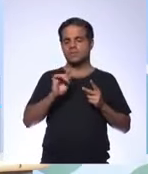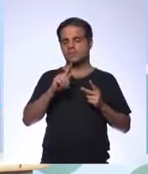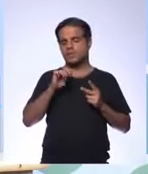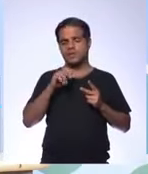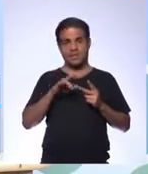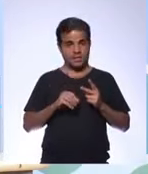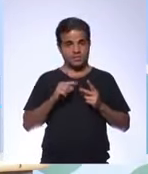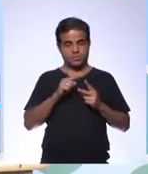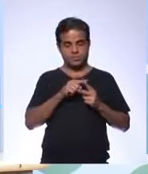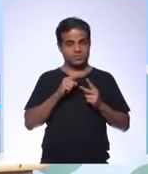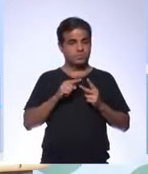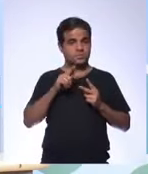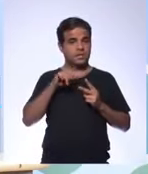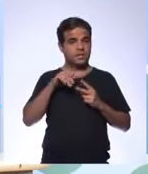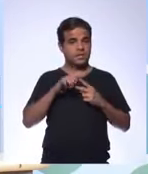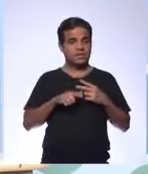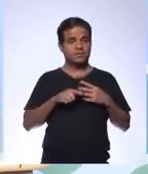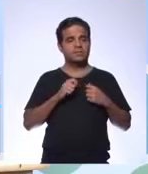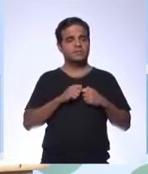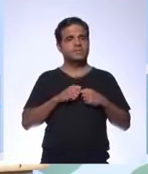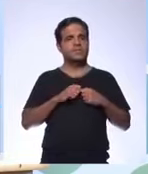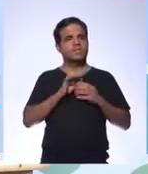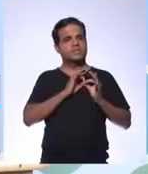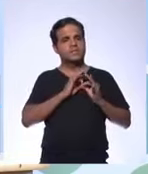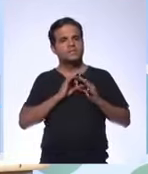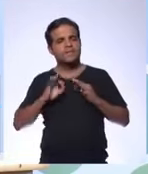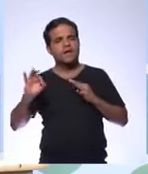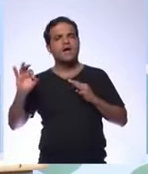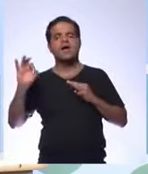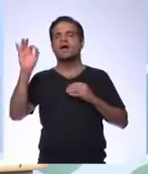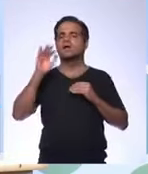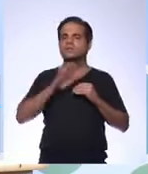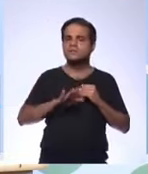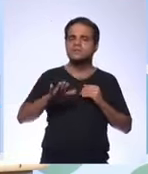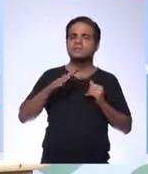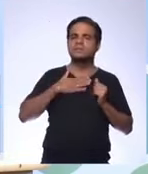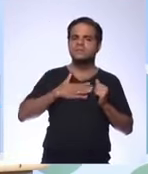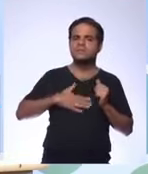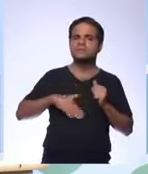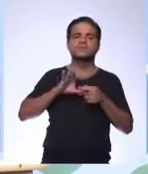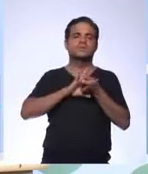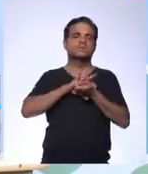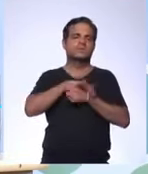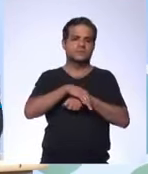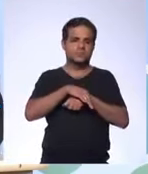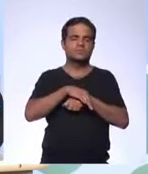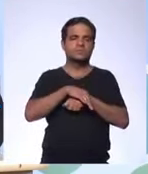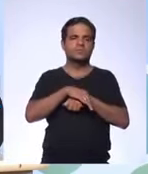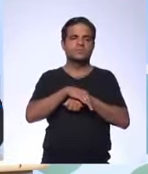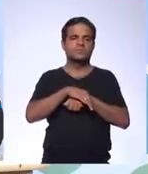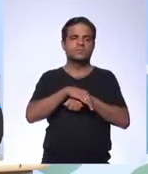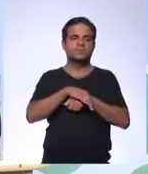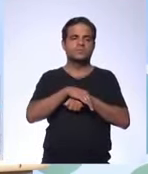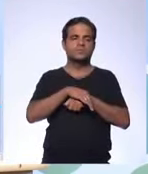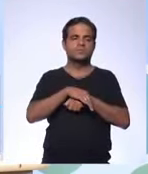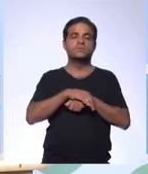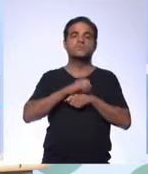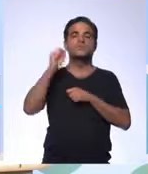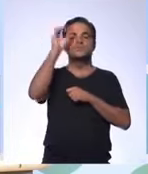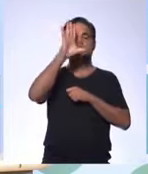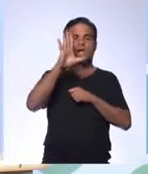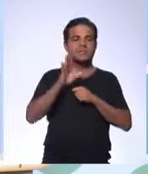o Geisel, né, que traçou essa frase, né, essa transição lenta, gradual e segura. O